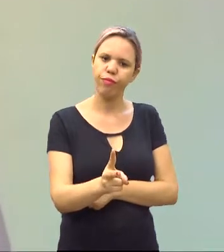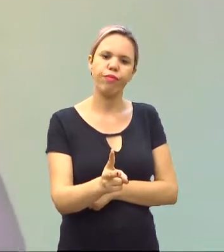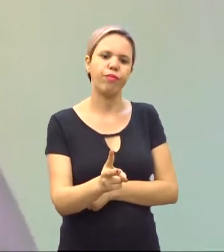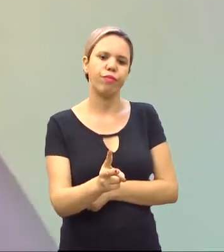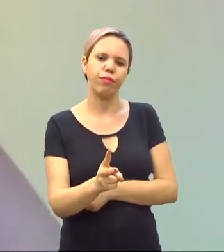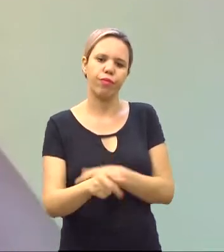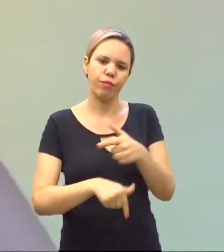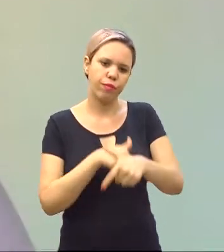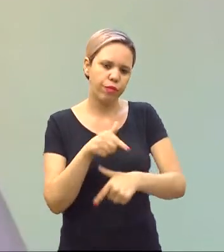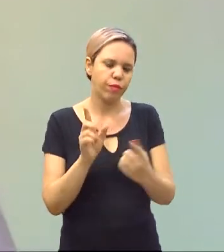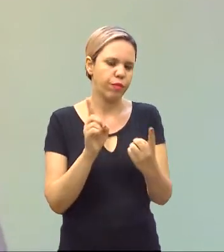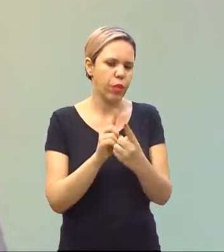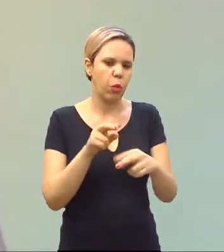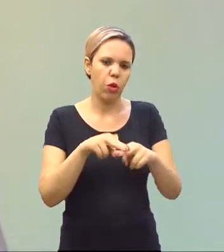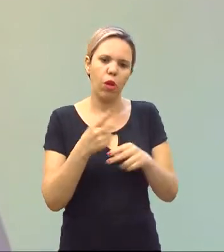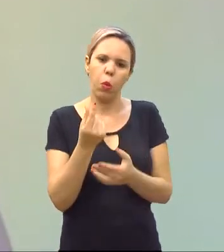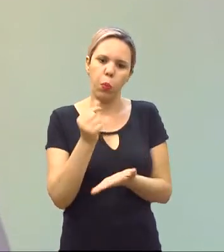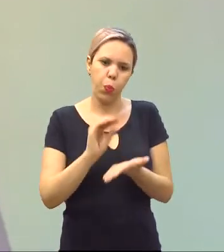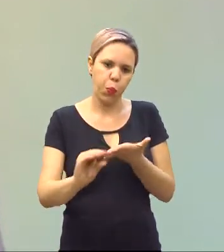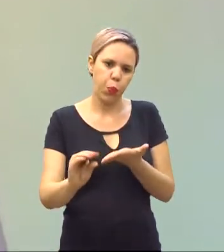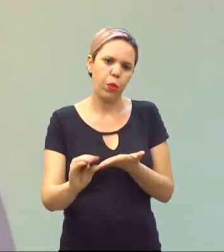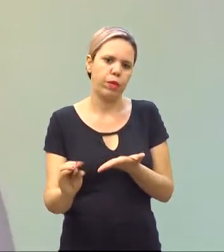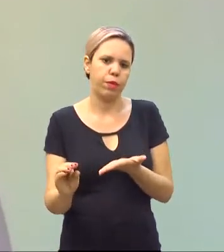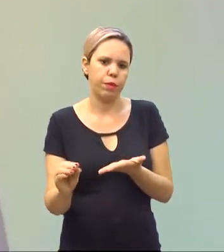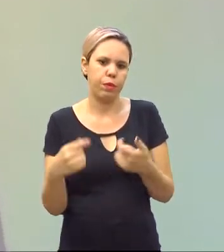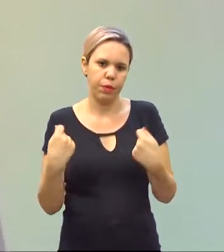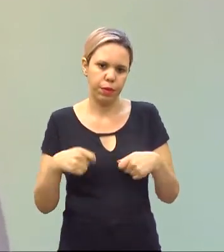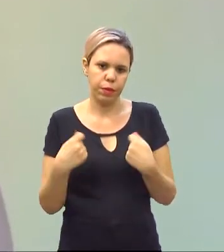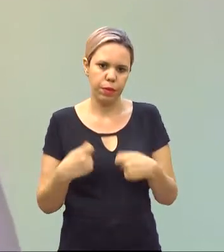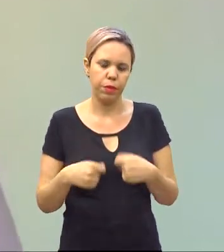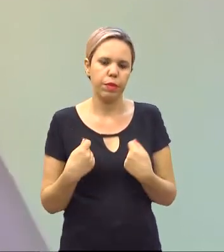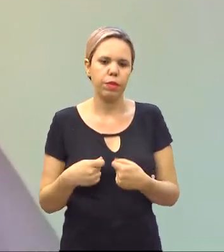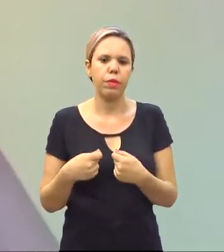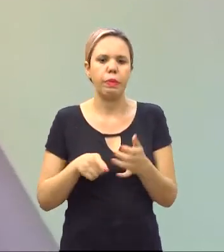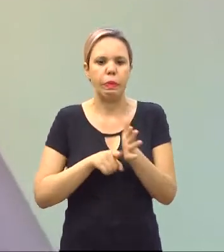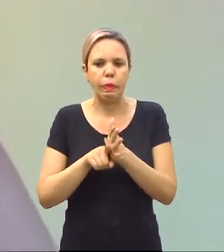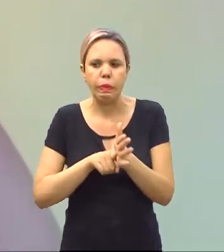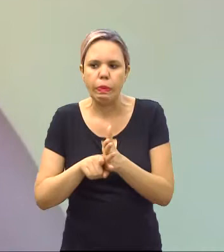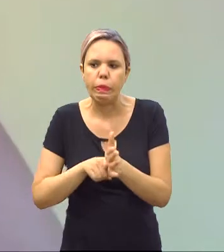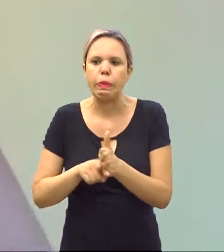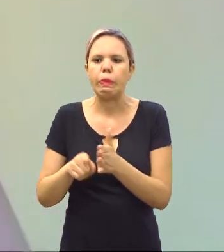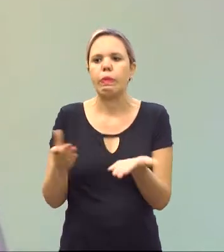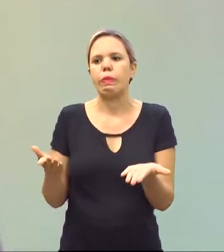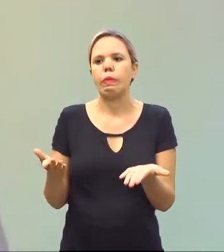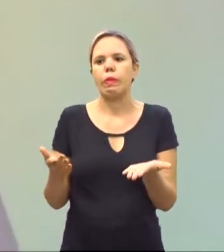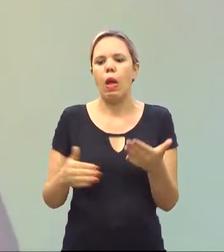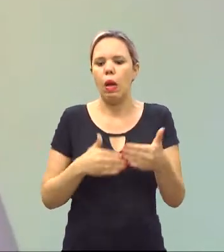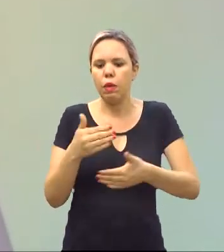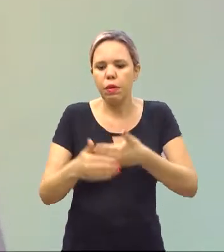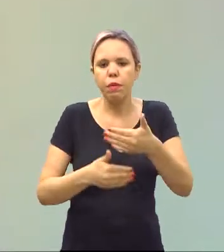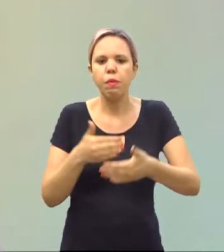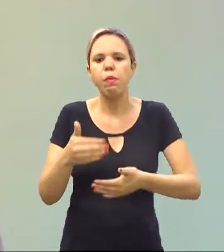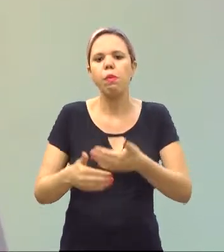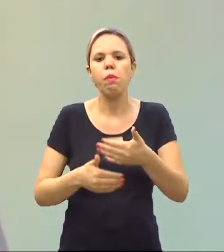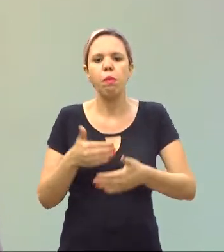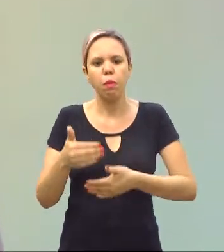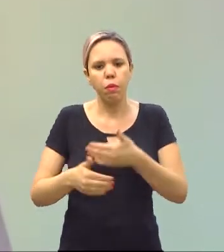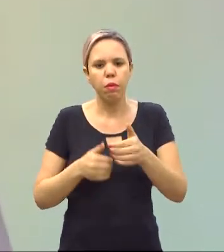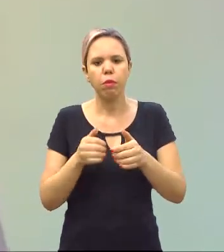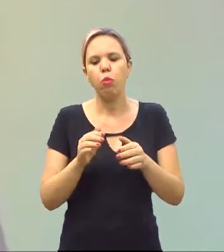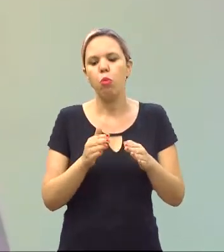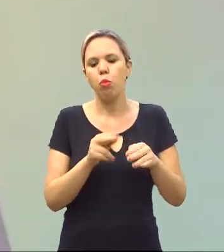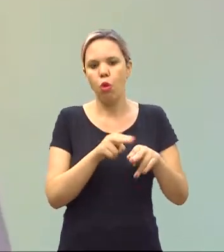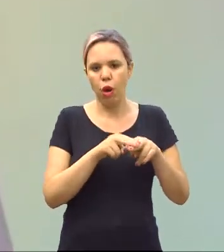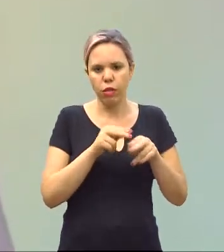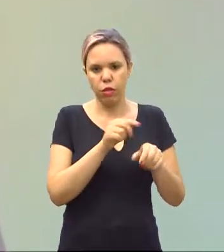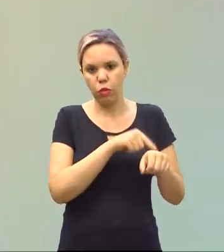com o serviço por questões financeiras, né, precisando mitigar aí durante o processo de